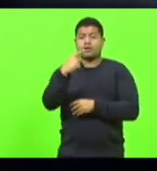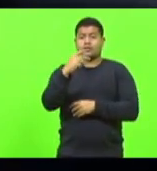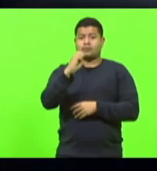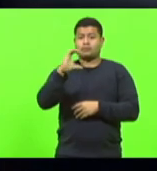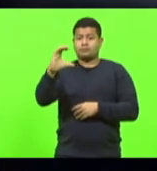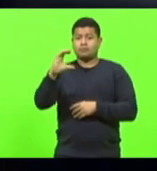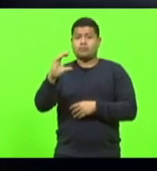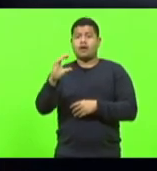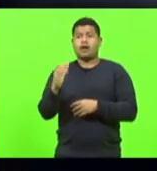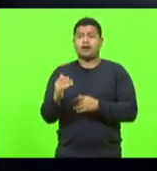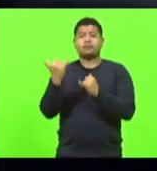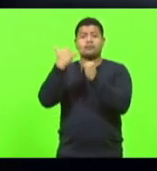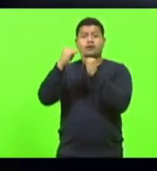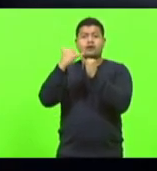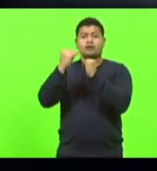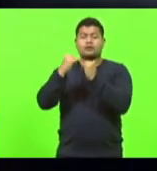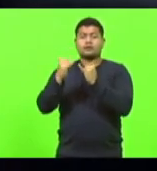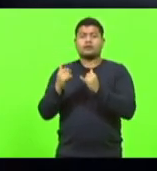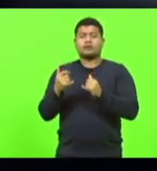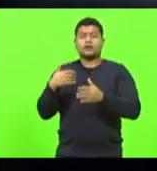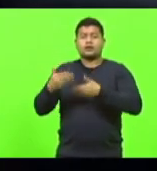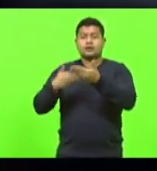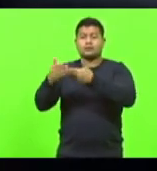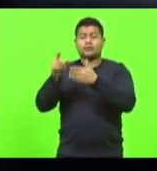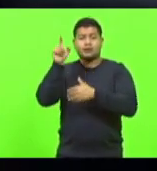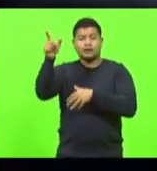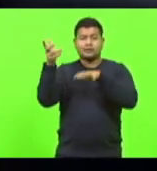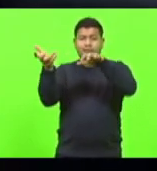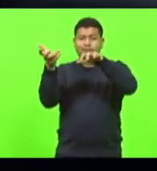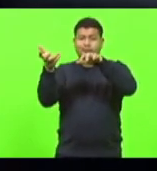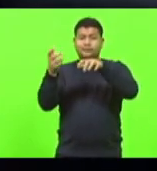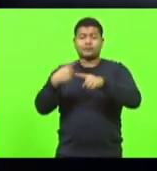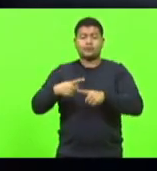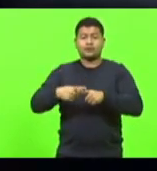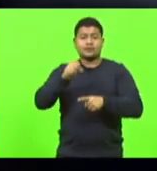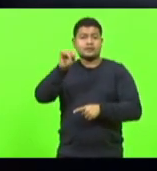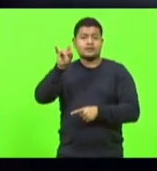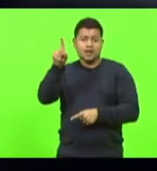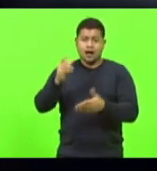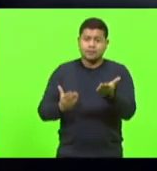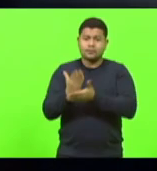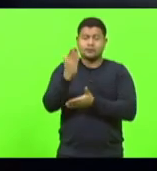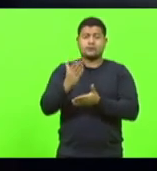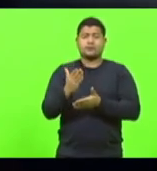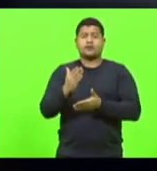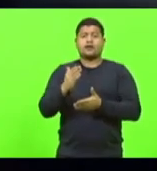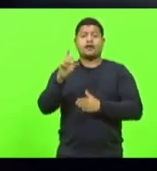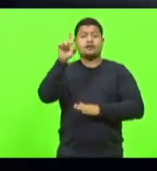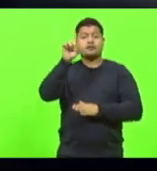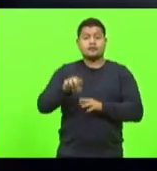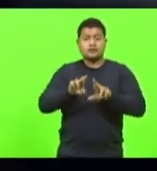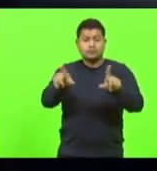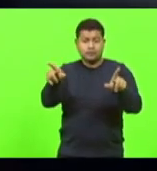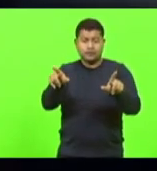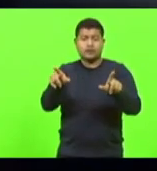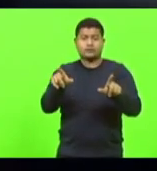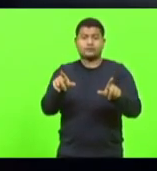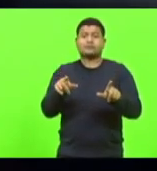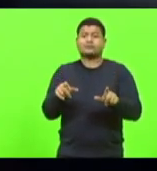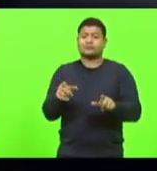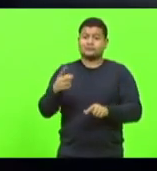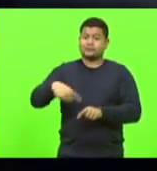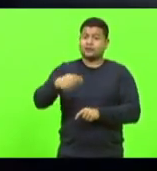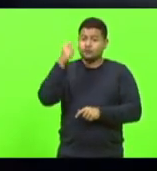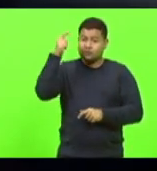e ainda tramita no Congresso Nacional até porque se ela provar questões diferentes é possível que depois nós